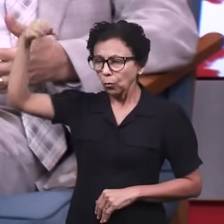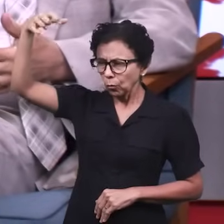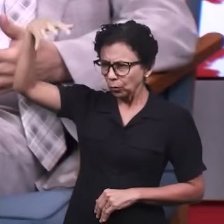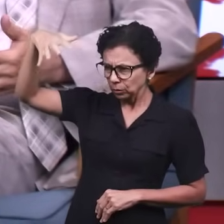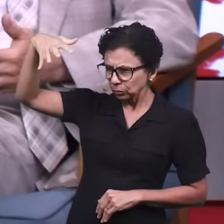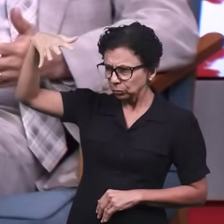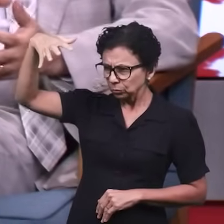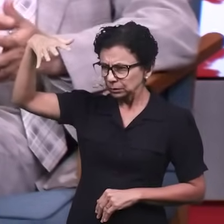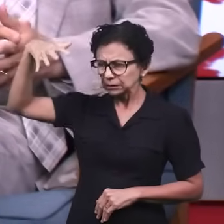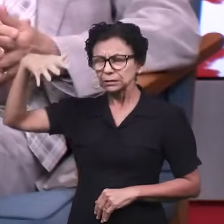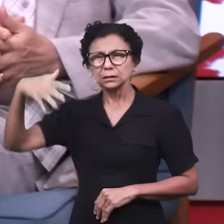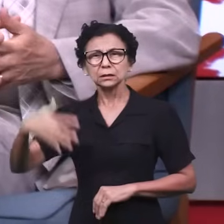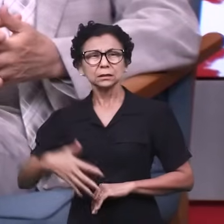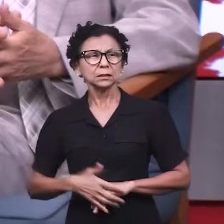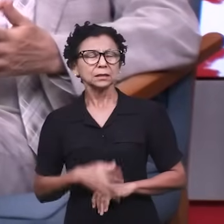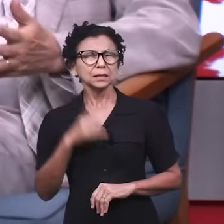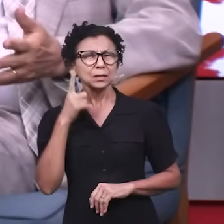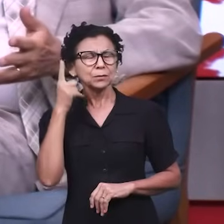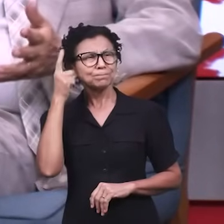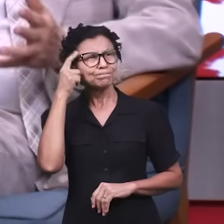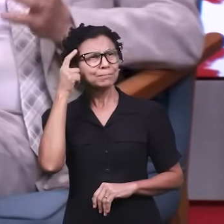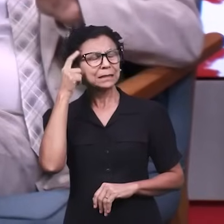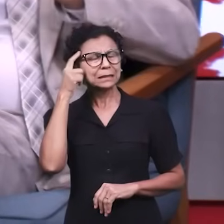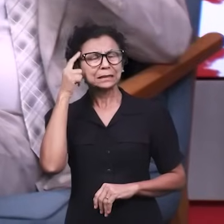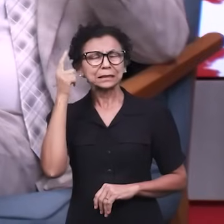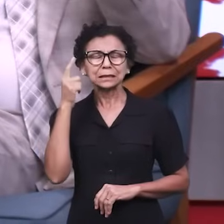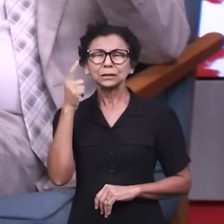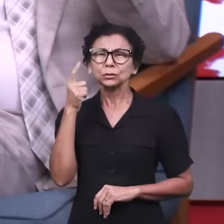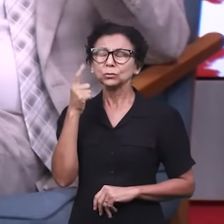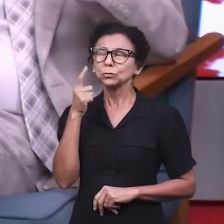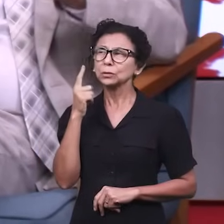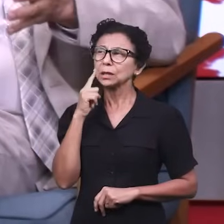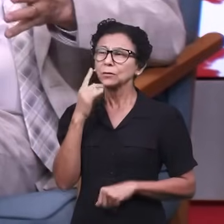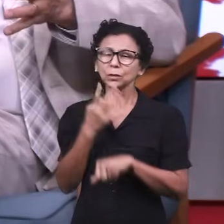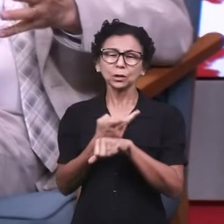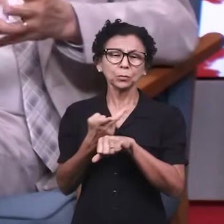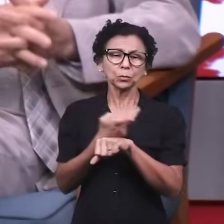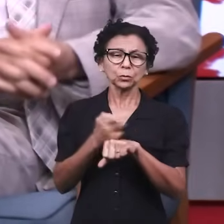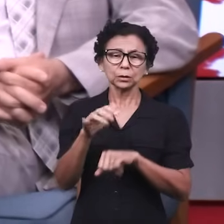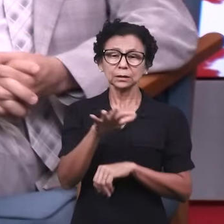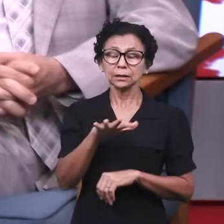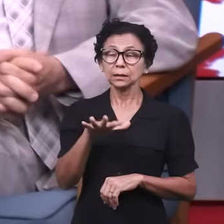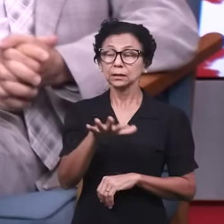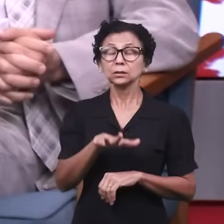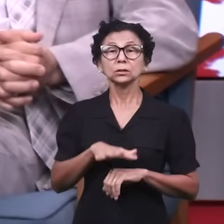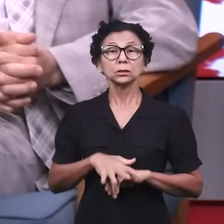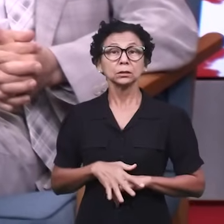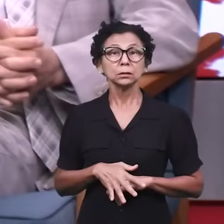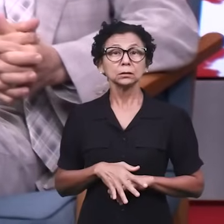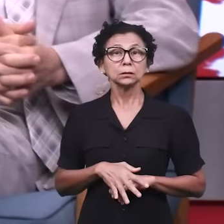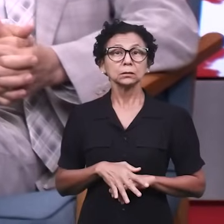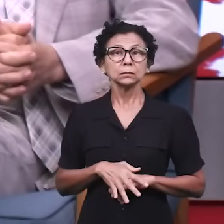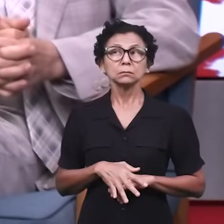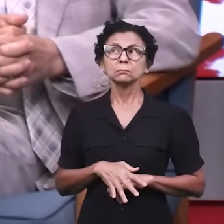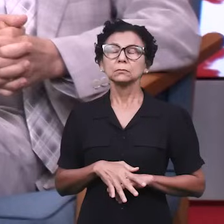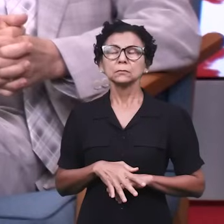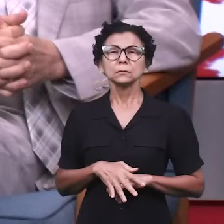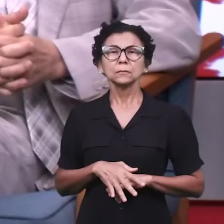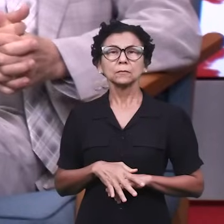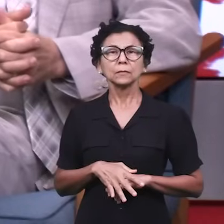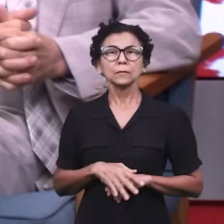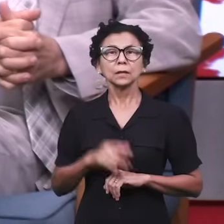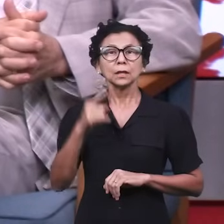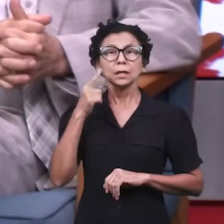aqui, achei mais ou menos a região e descobri que o ponto que eu via a luz era aqui em frente a essa igreja. Por isso eu vim aqui